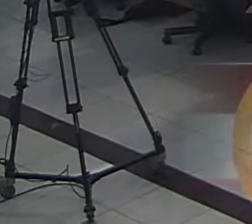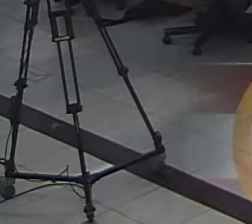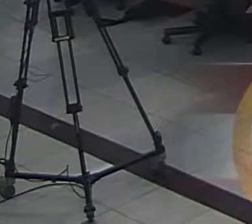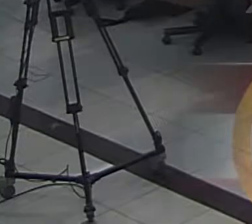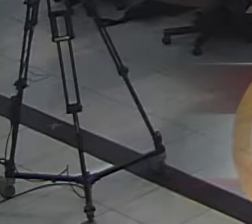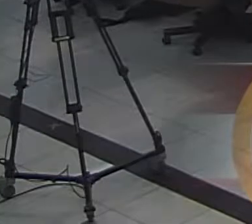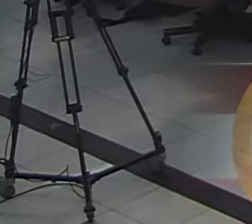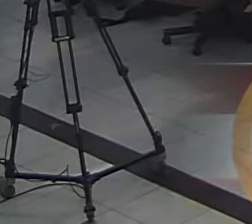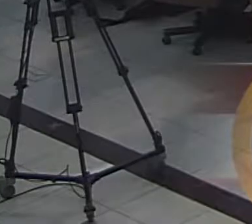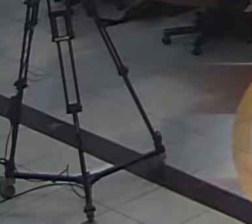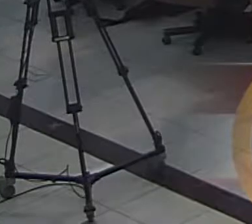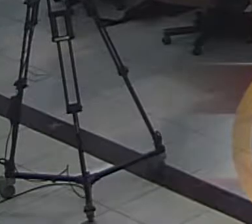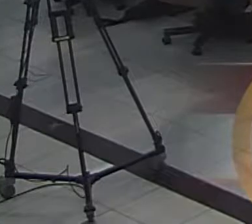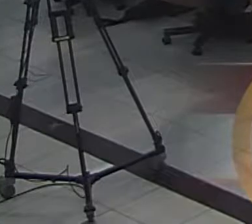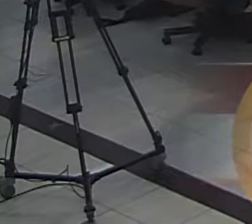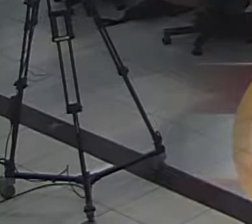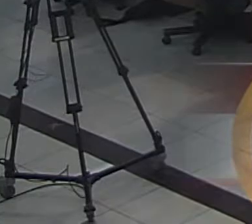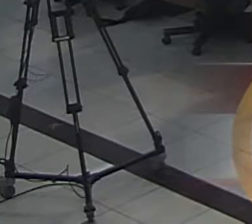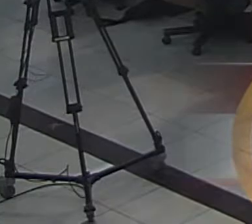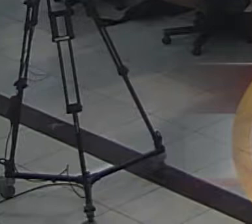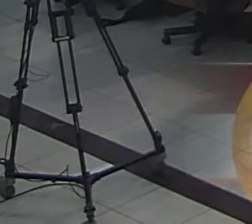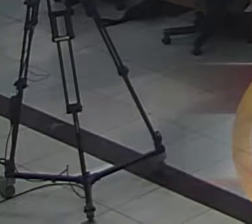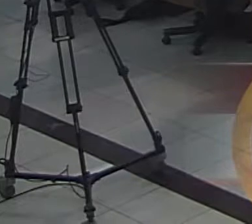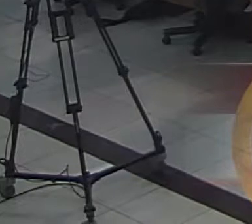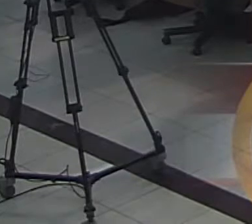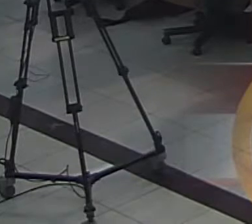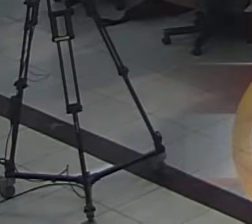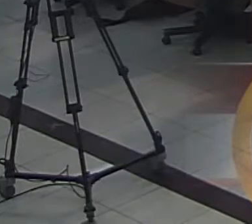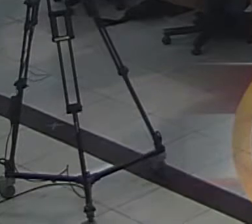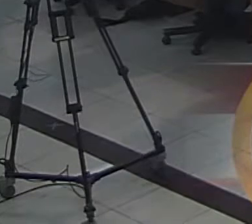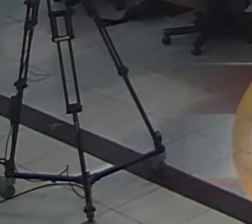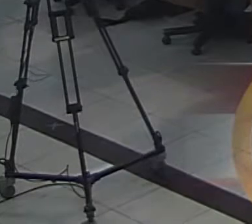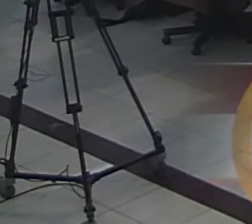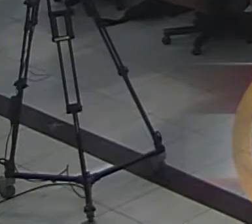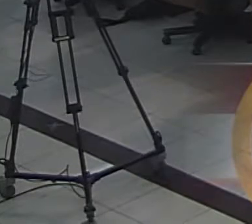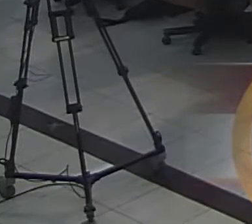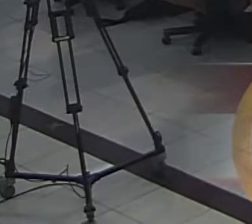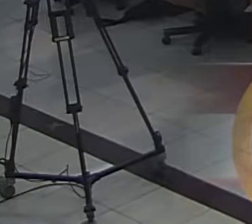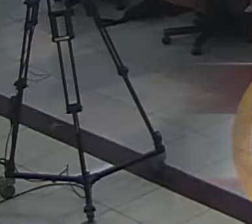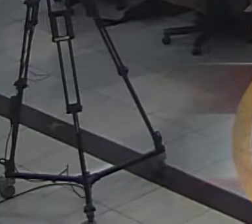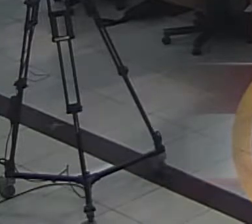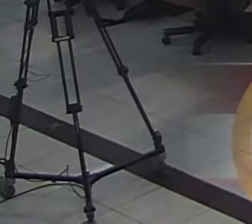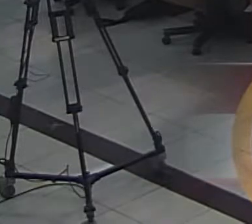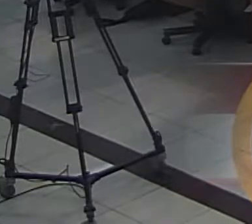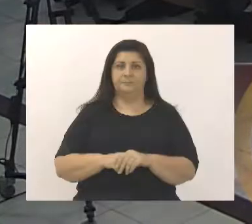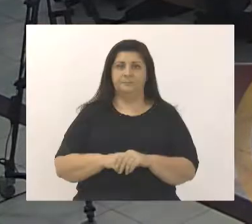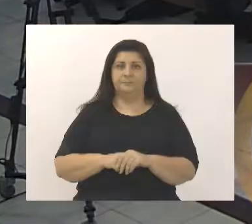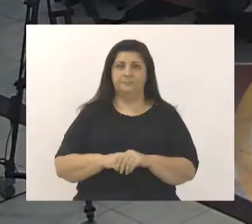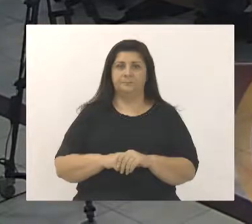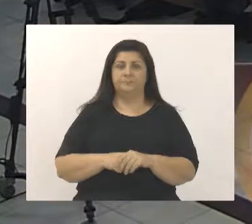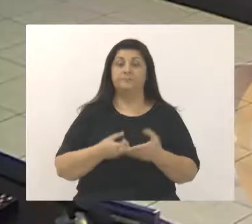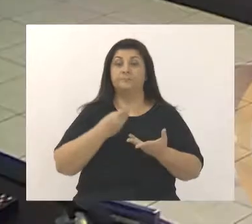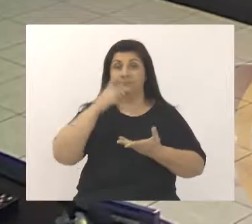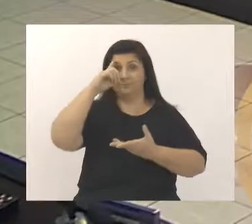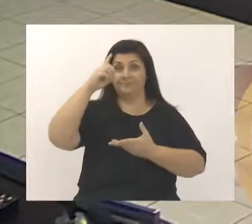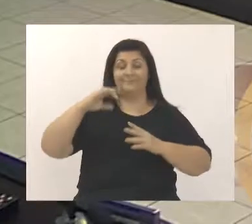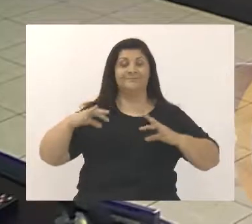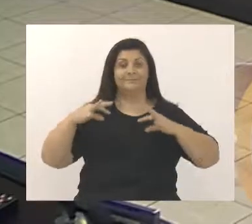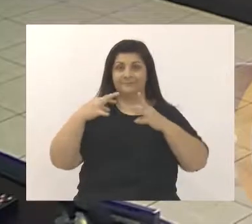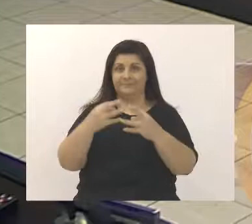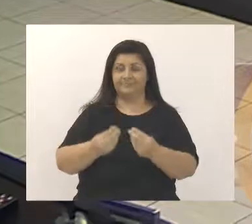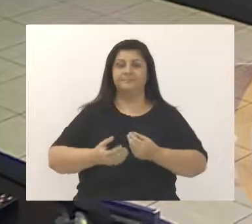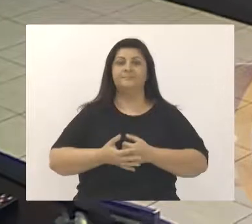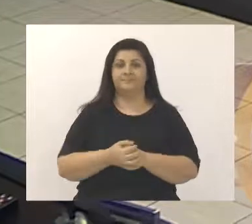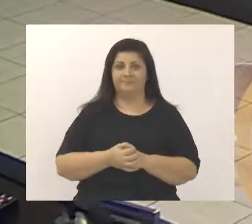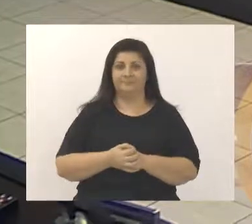Bom dia a todos, nobre presidente Abner, os munícipes que nos acompanham aqui na galeria, cumprimento em nome do ex-vereador Dário